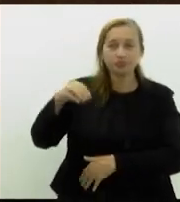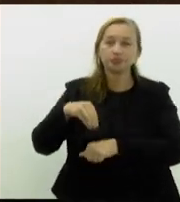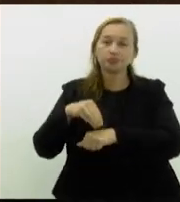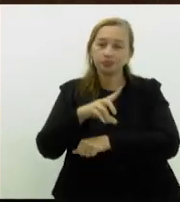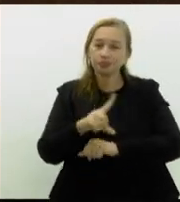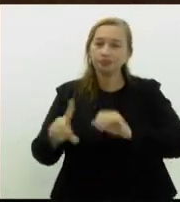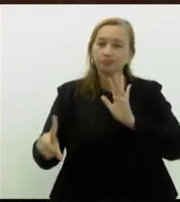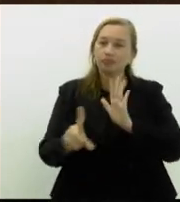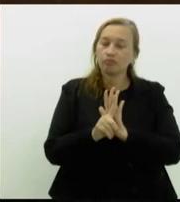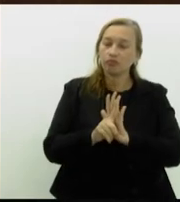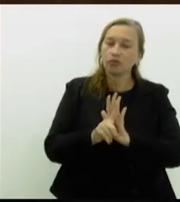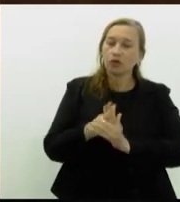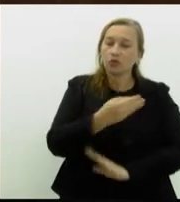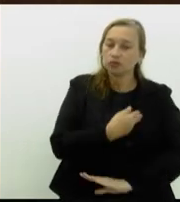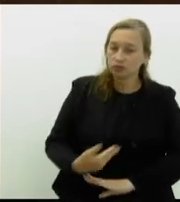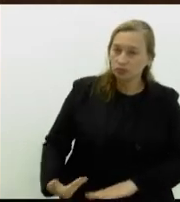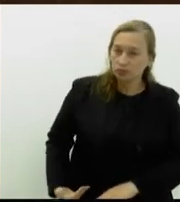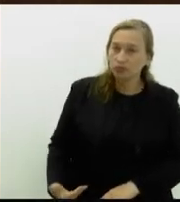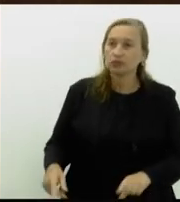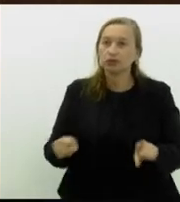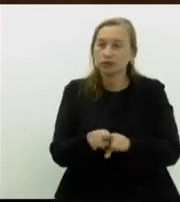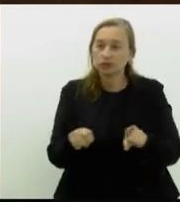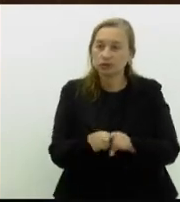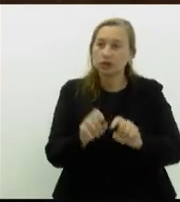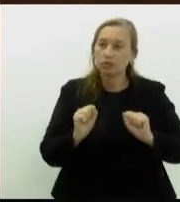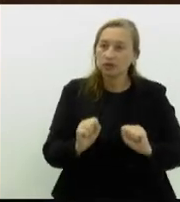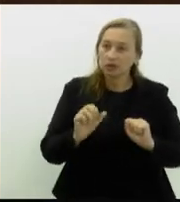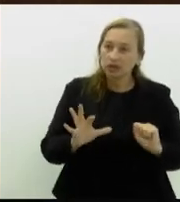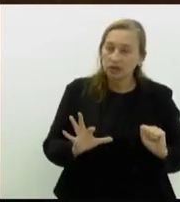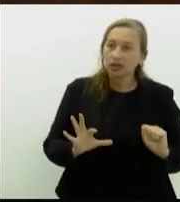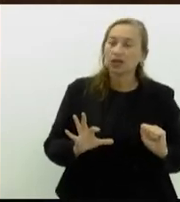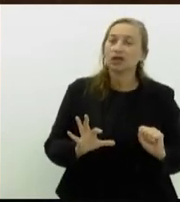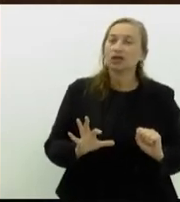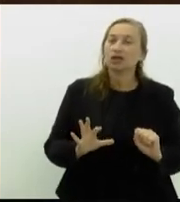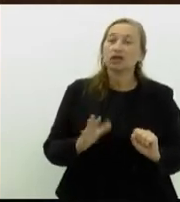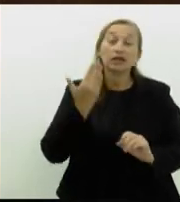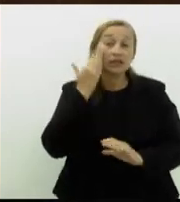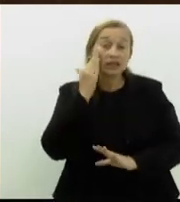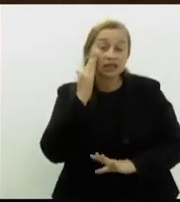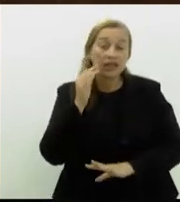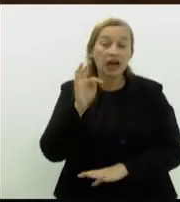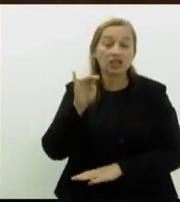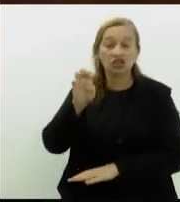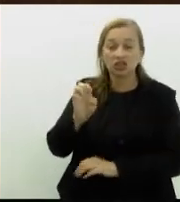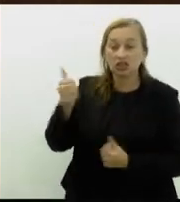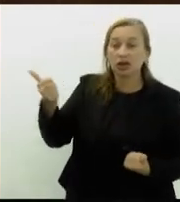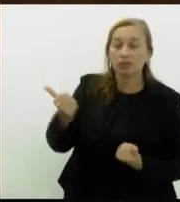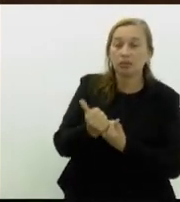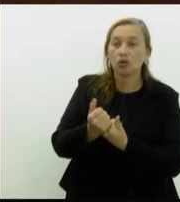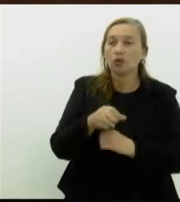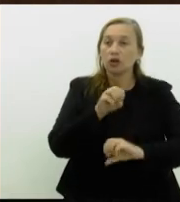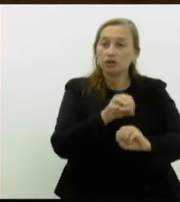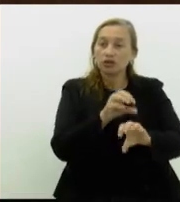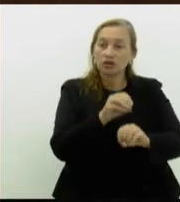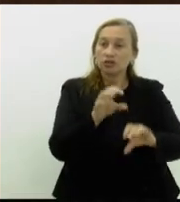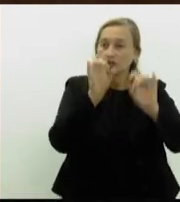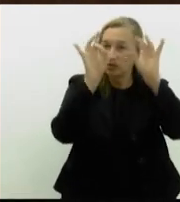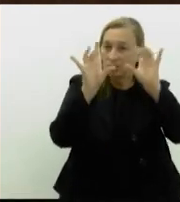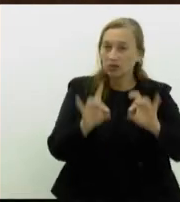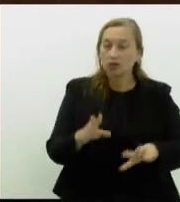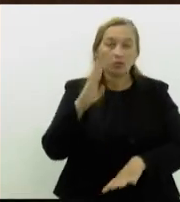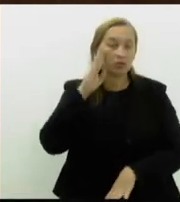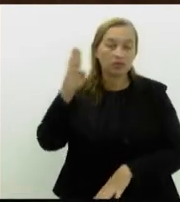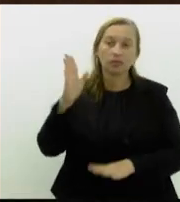indicação legislativa que o governador também possa acatar e entender os agentes de apoio de educação especial como